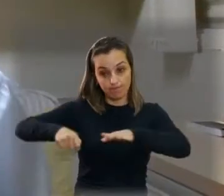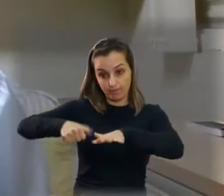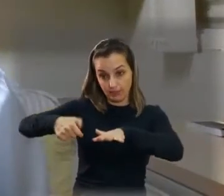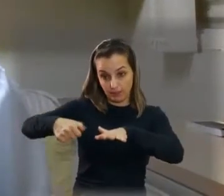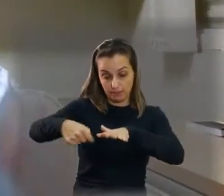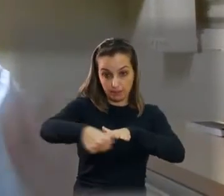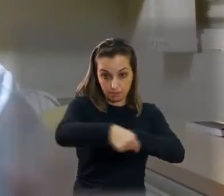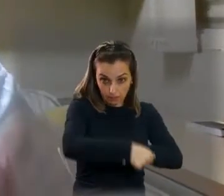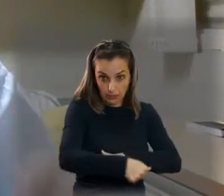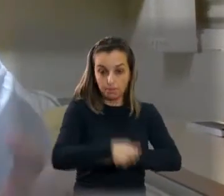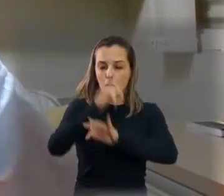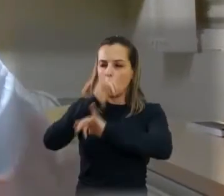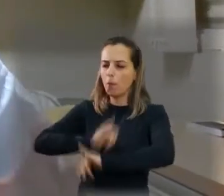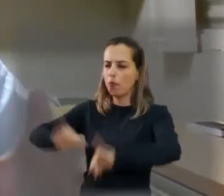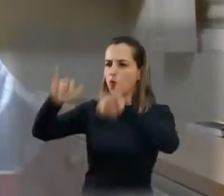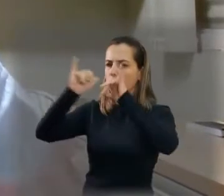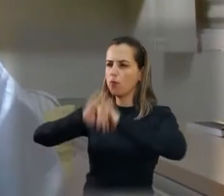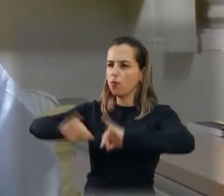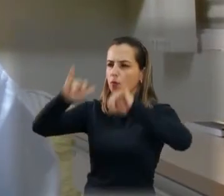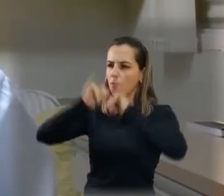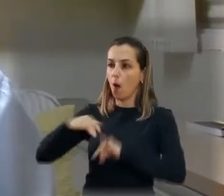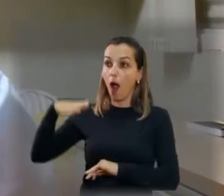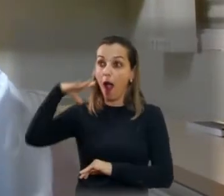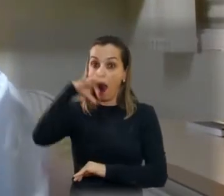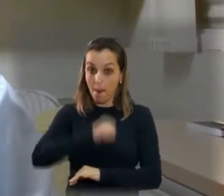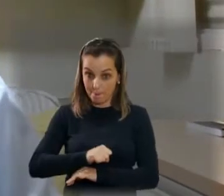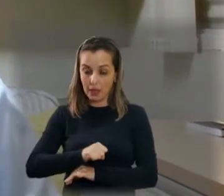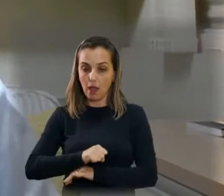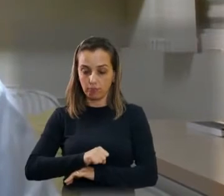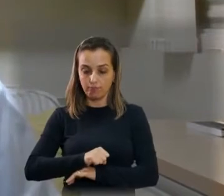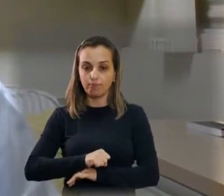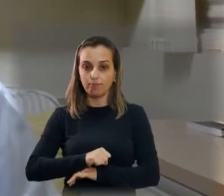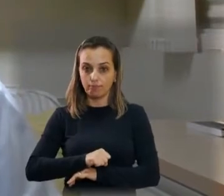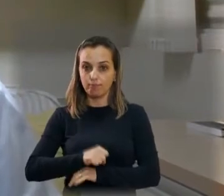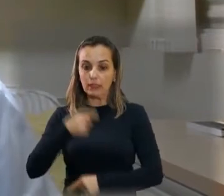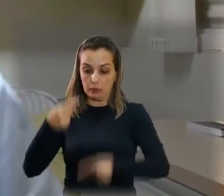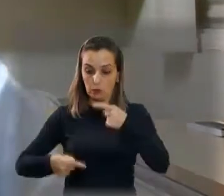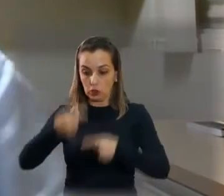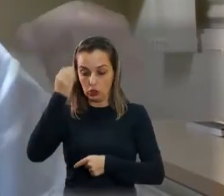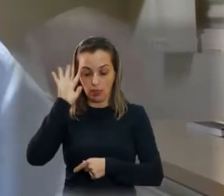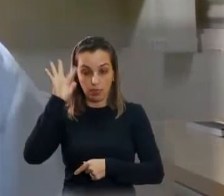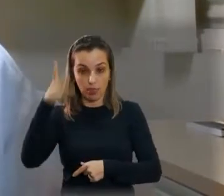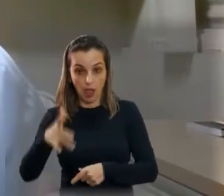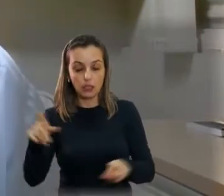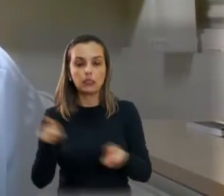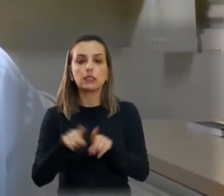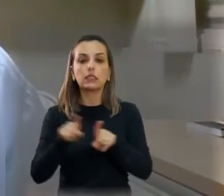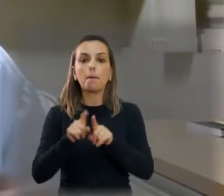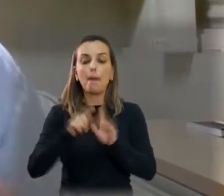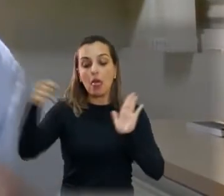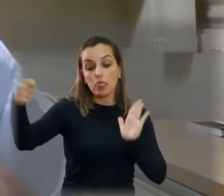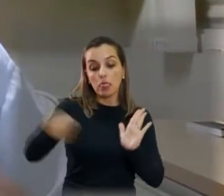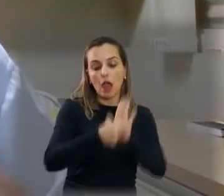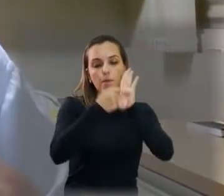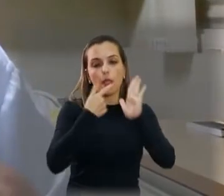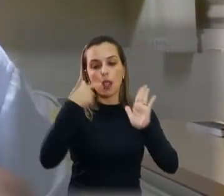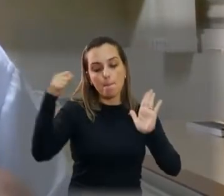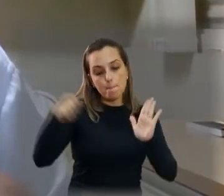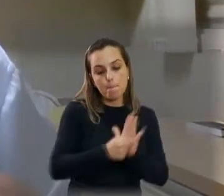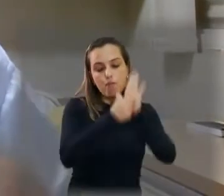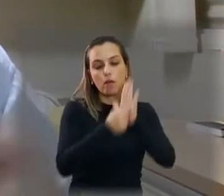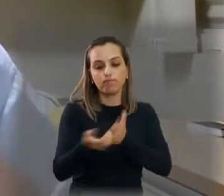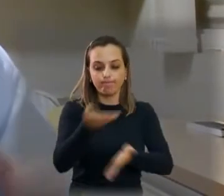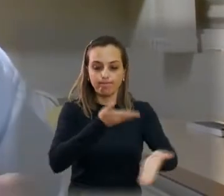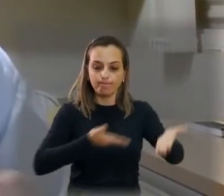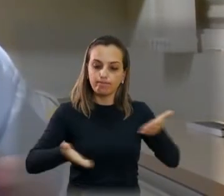news, publicização mais eficaz das decisões políticas fundamentais e canais de denúncia e interlocução com a